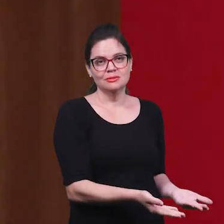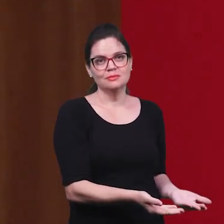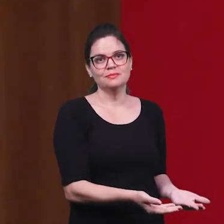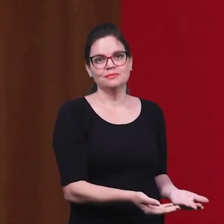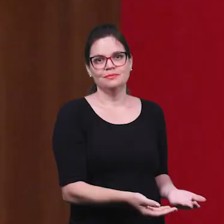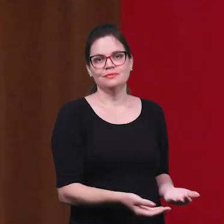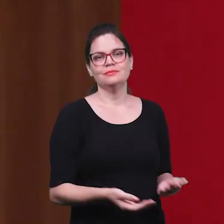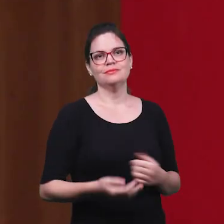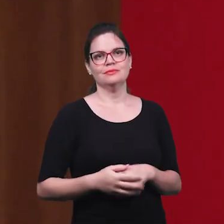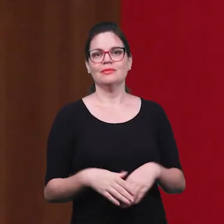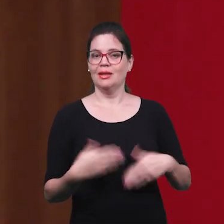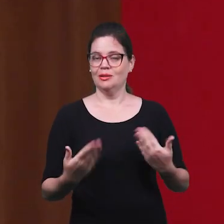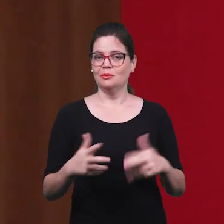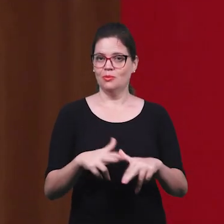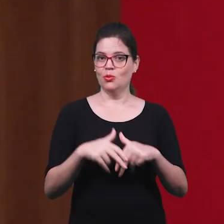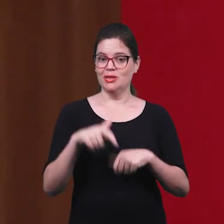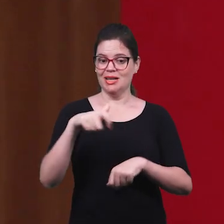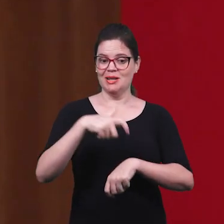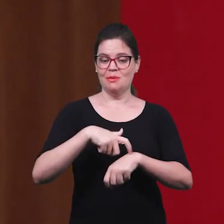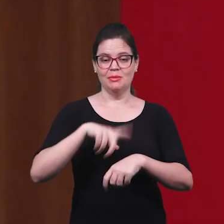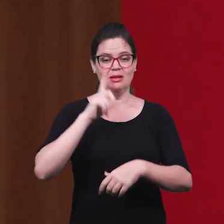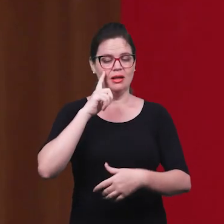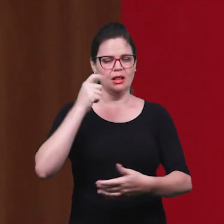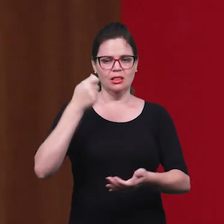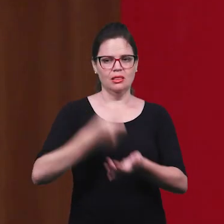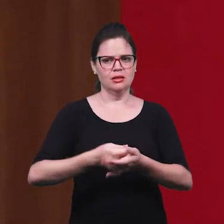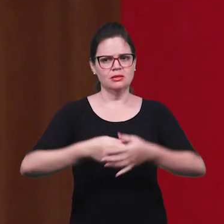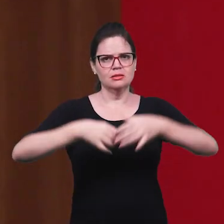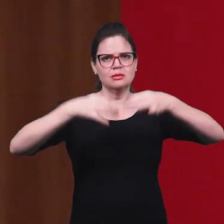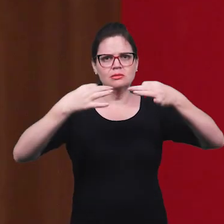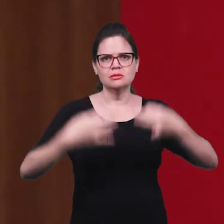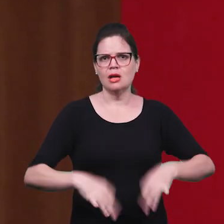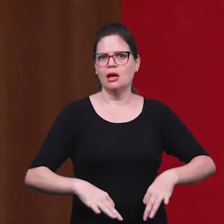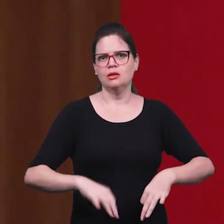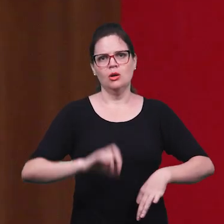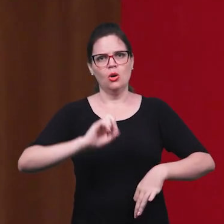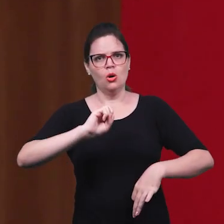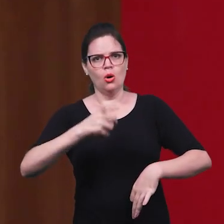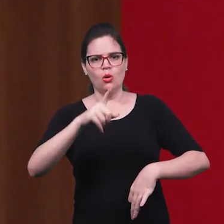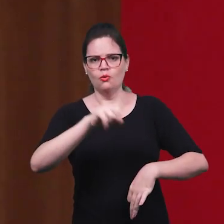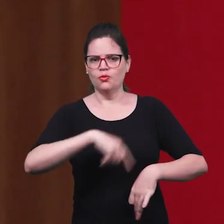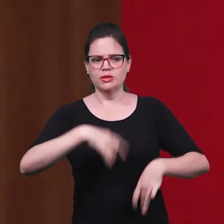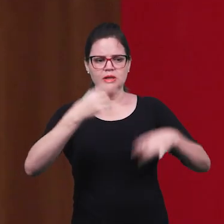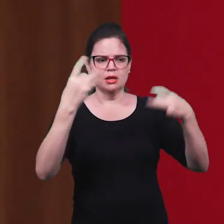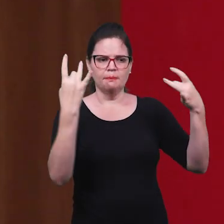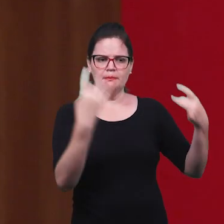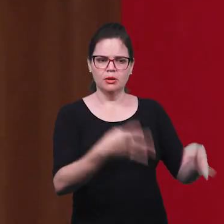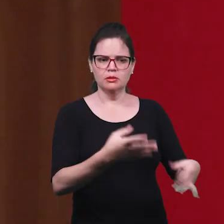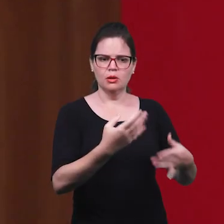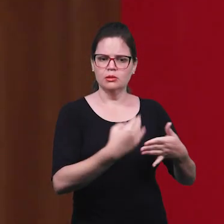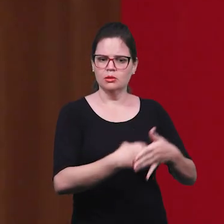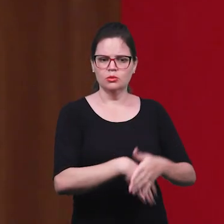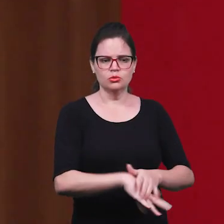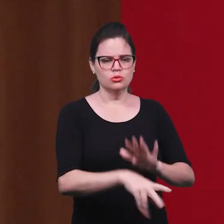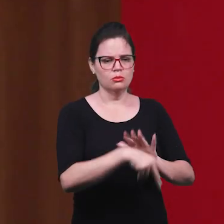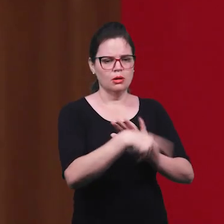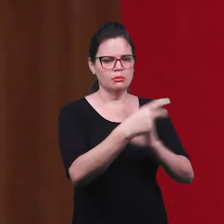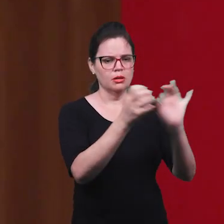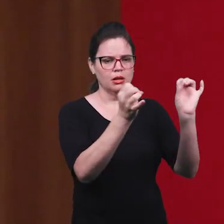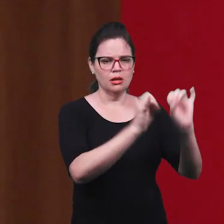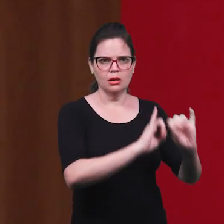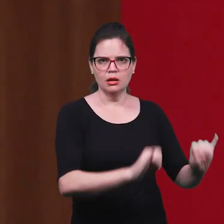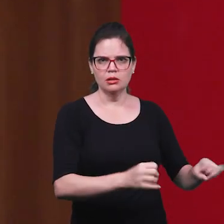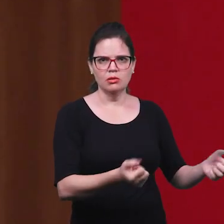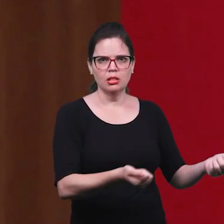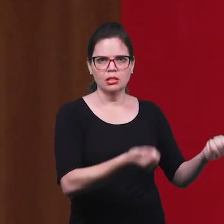uma ruptura. Realmente deixar os costumes deste mundo, deixar os costumes ali daquela